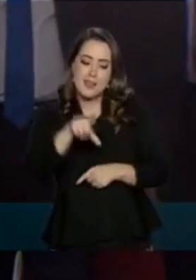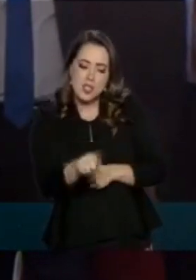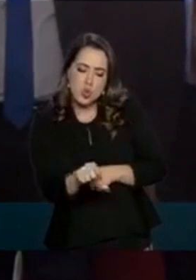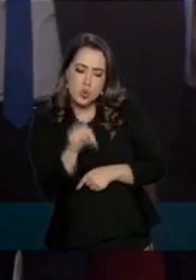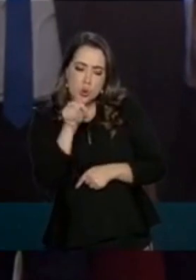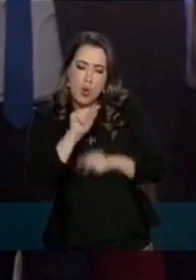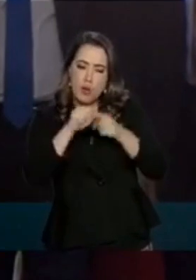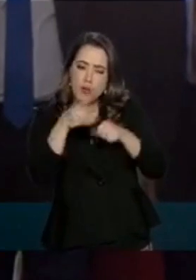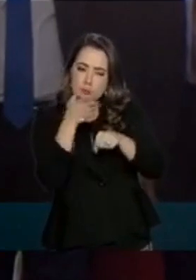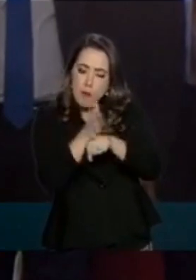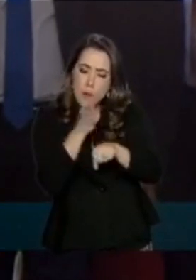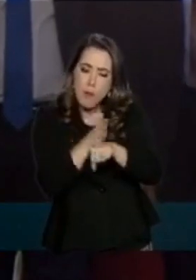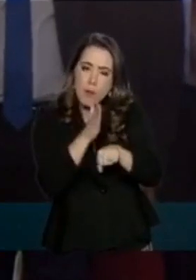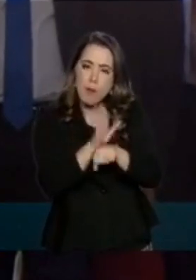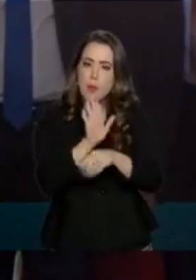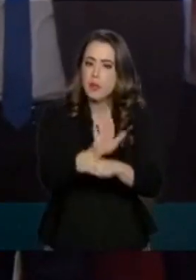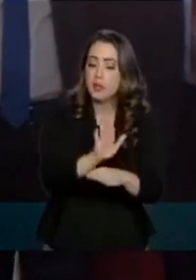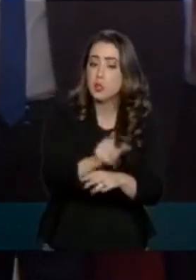os escolhidos.